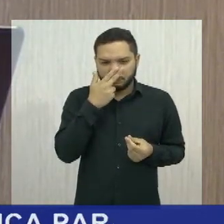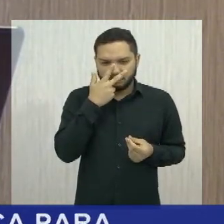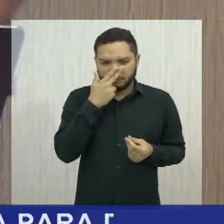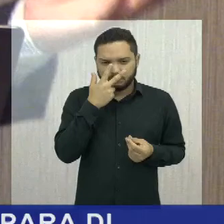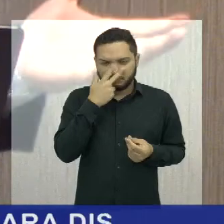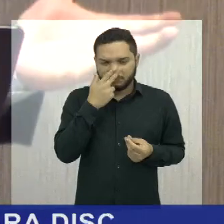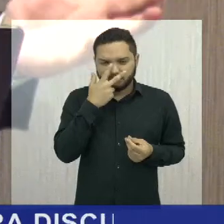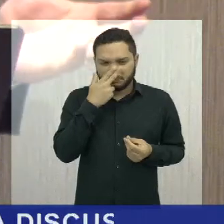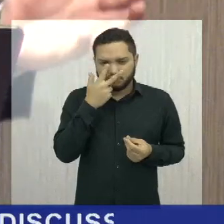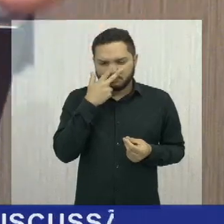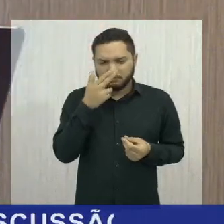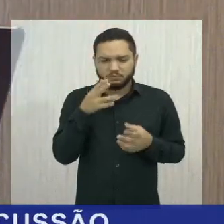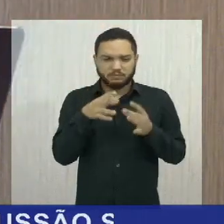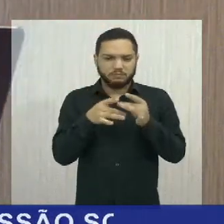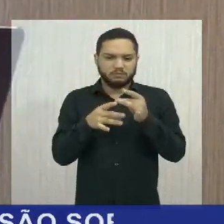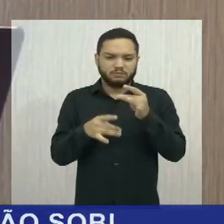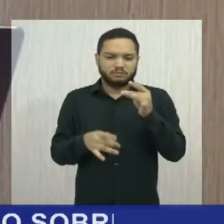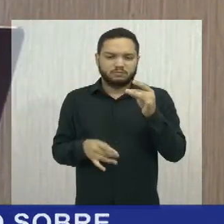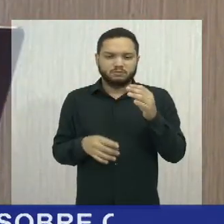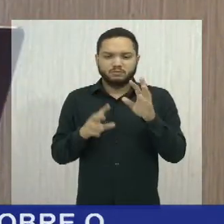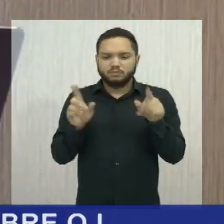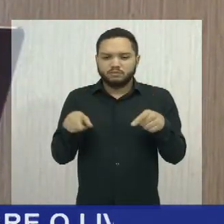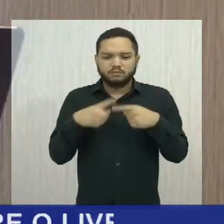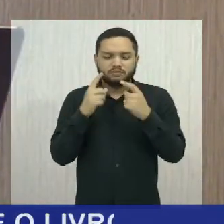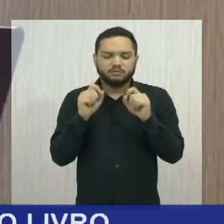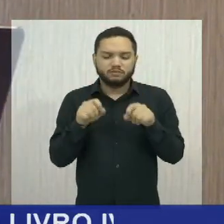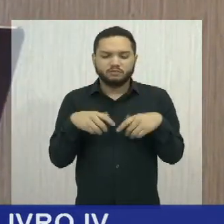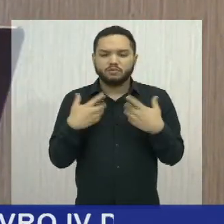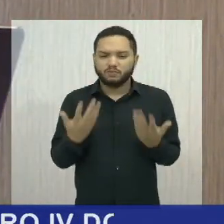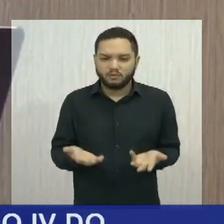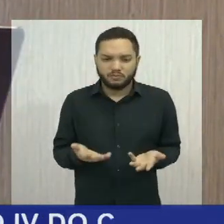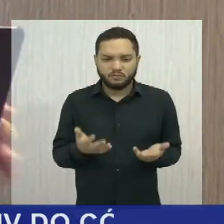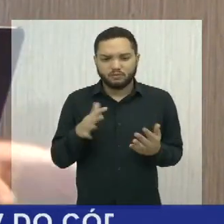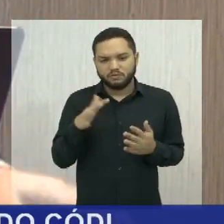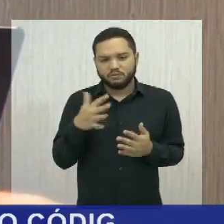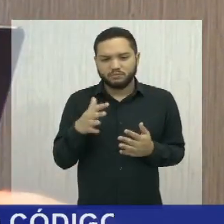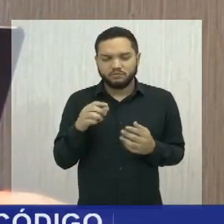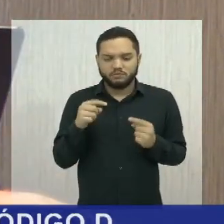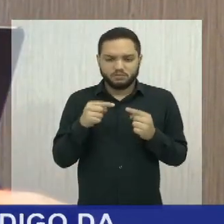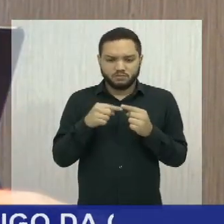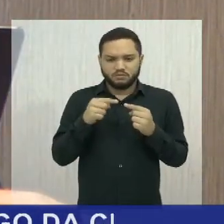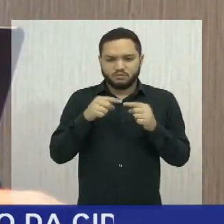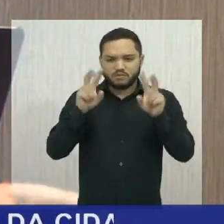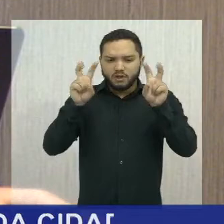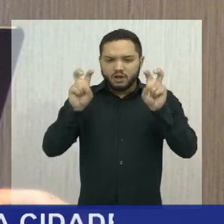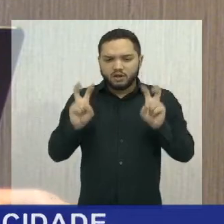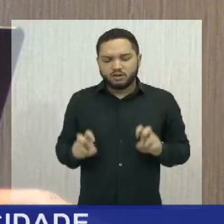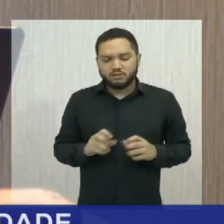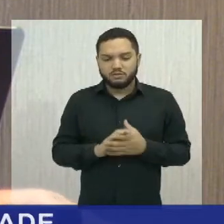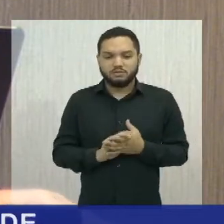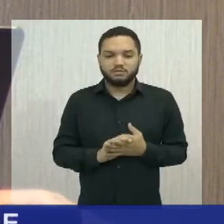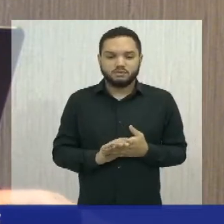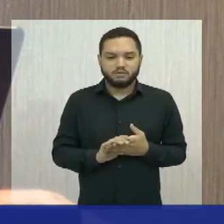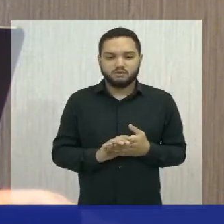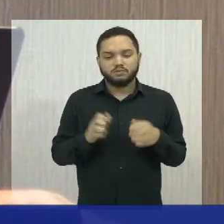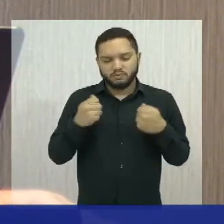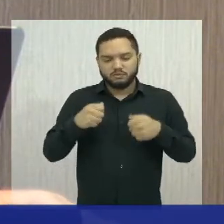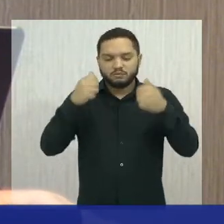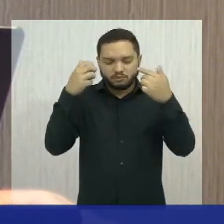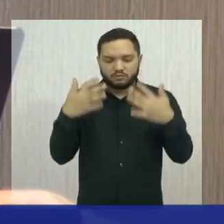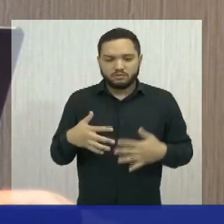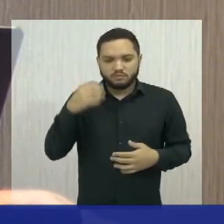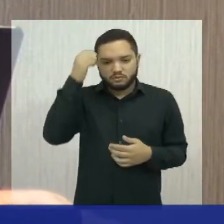aberto, discricionário, vai se enquadrar em qual? Se mais ou menos tratam do mesmo assunto. E aí a gente não pode deixar de